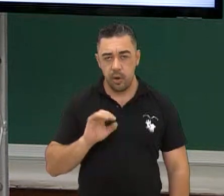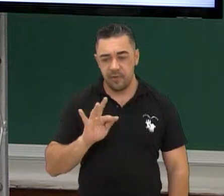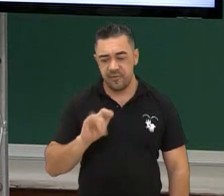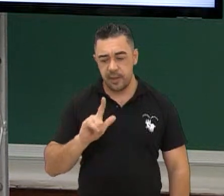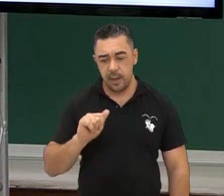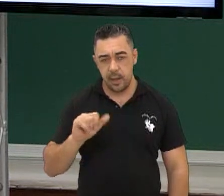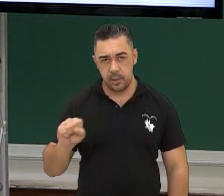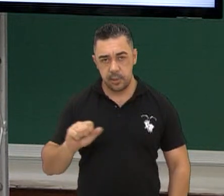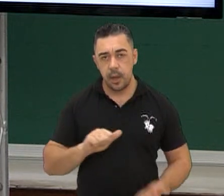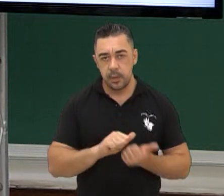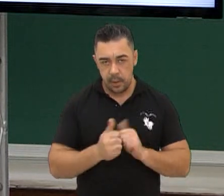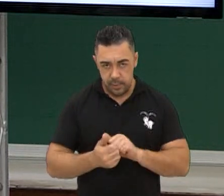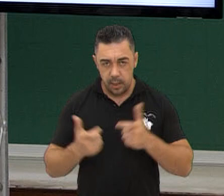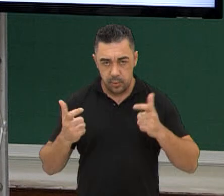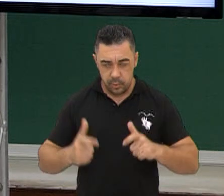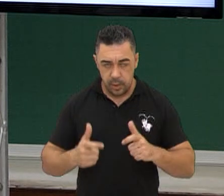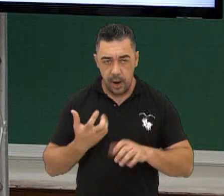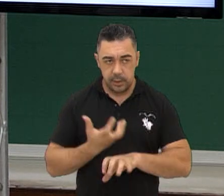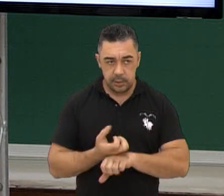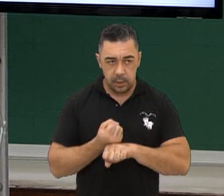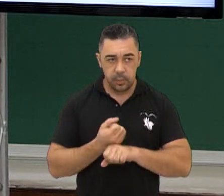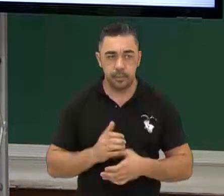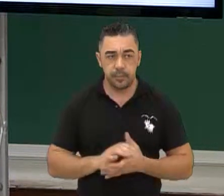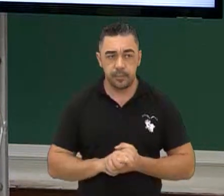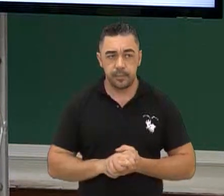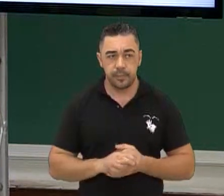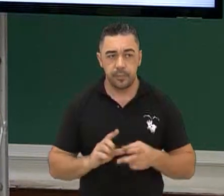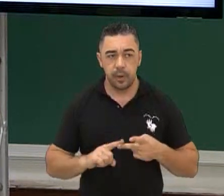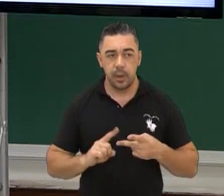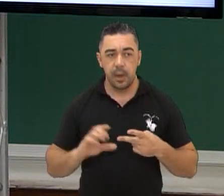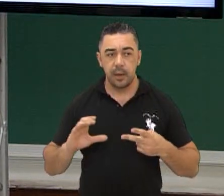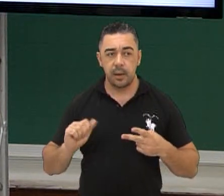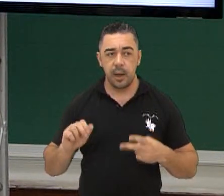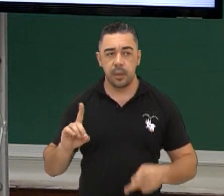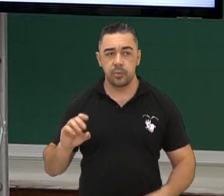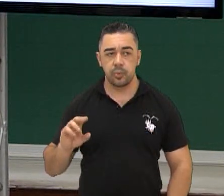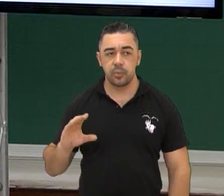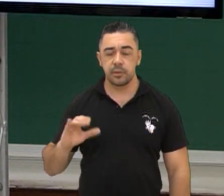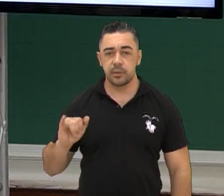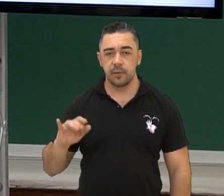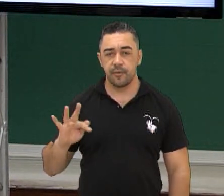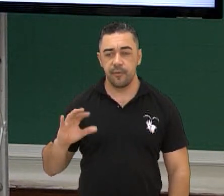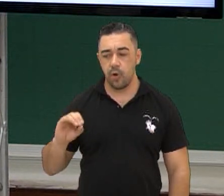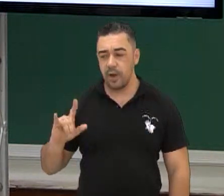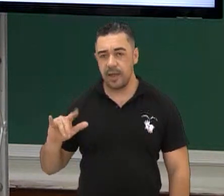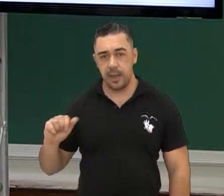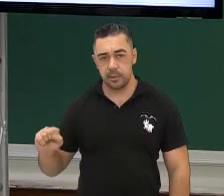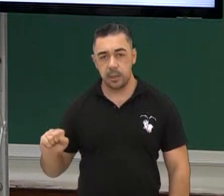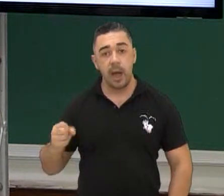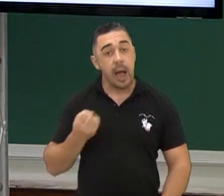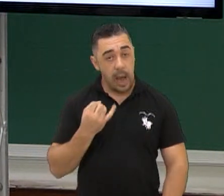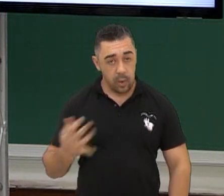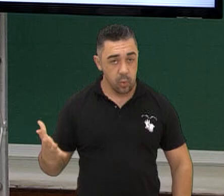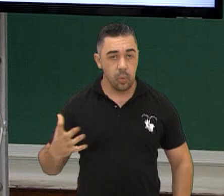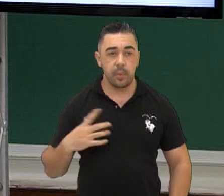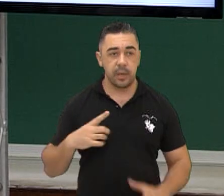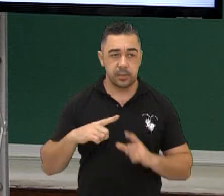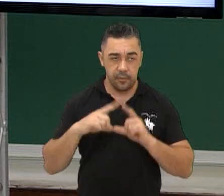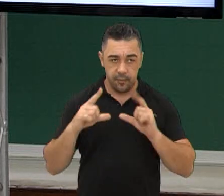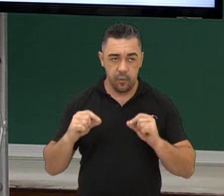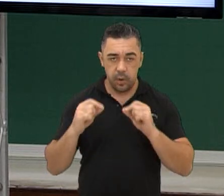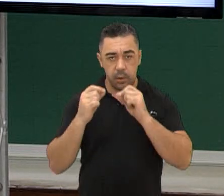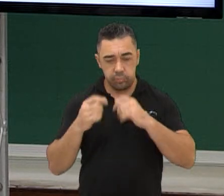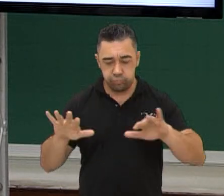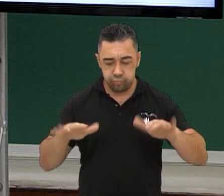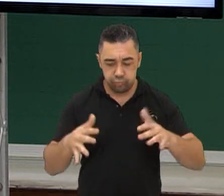essas adaptadas a essas condições de seca, e ainda caducifólias, porque algumas plantas, na época de seca, elas perdem suas folhas